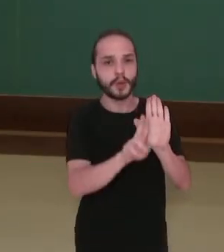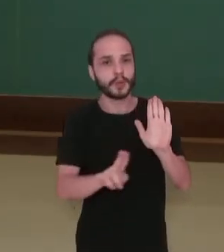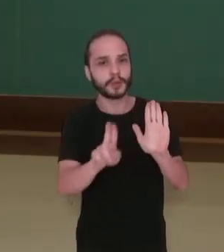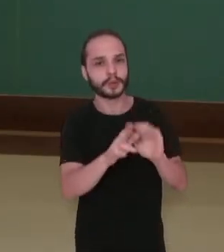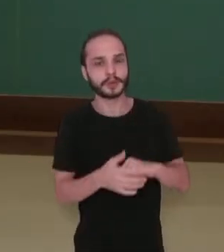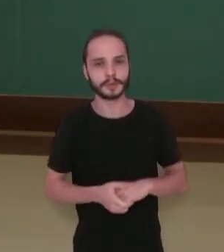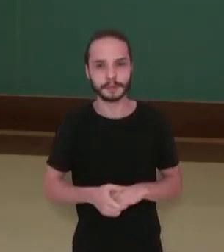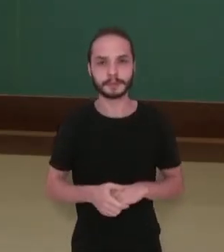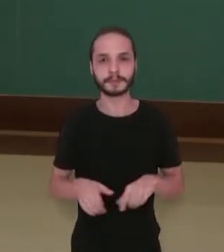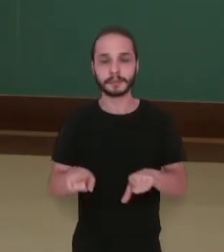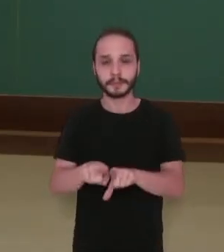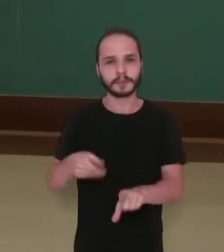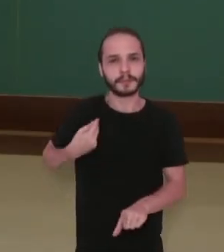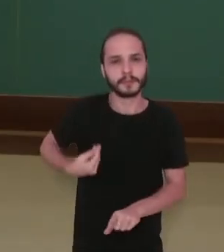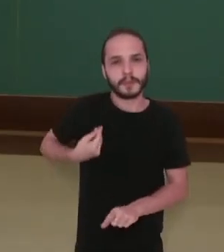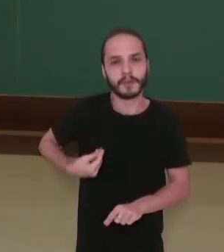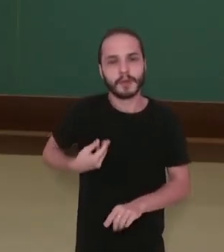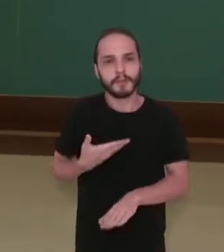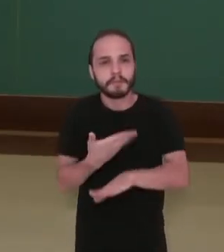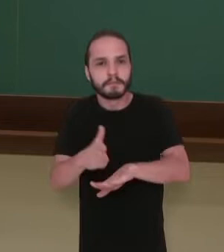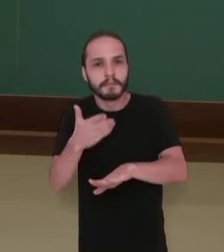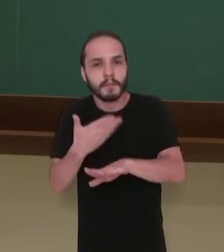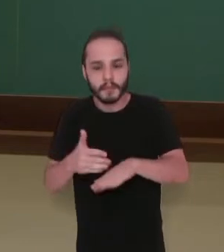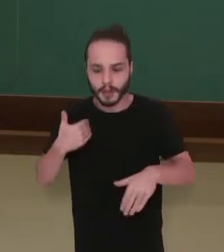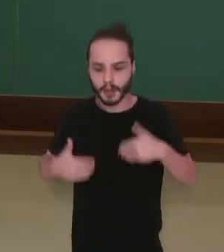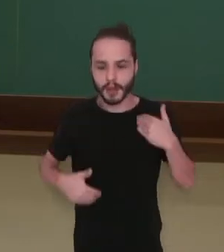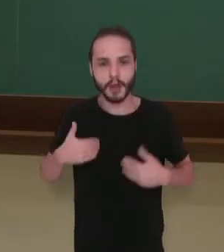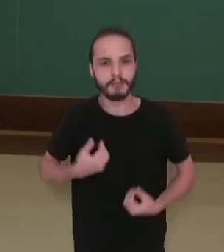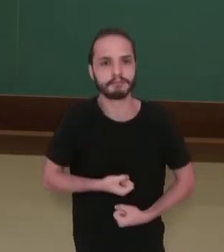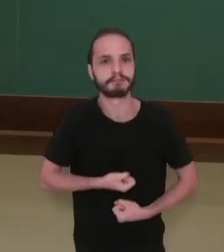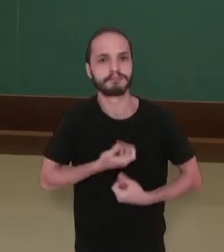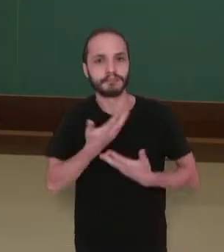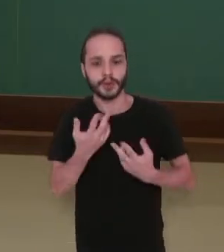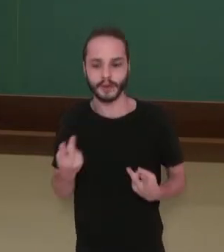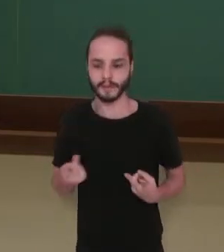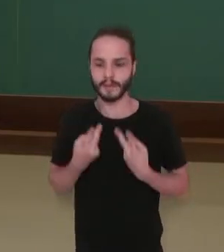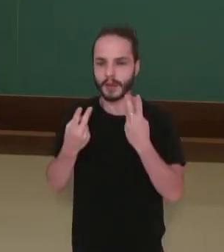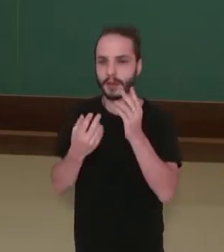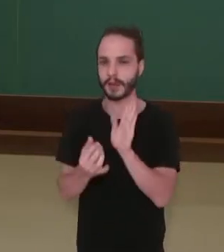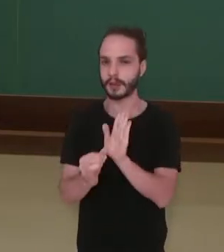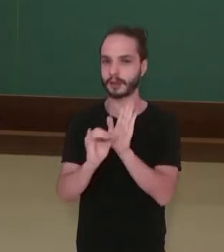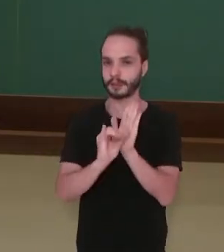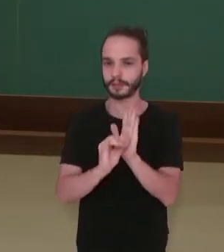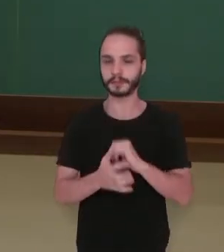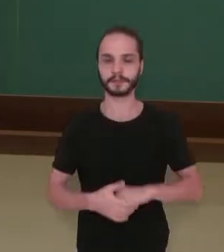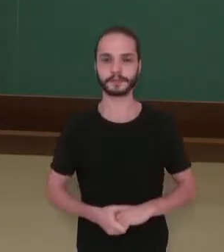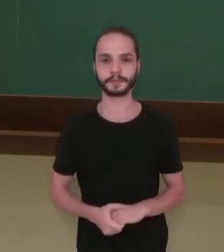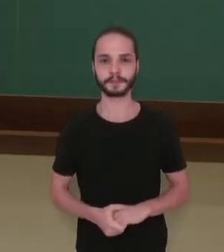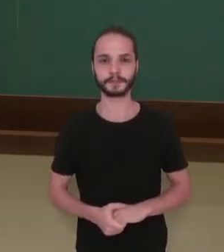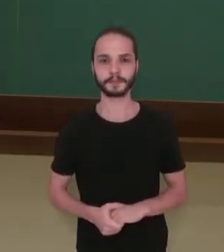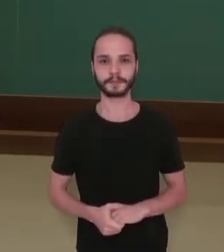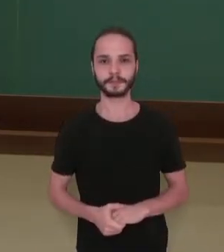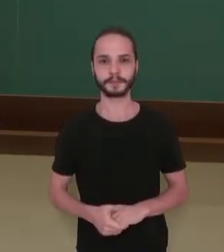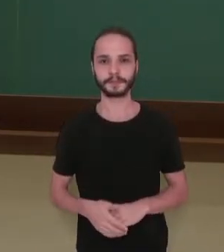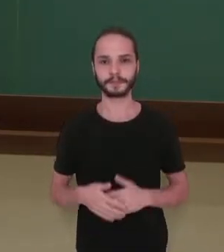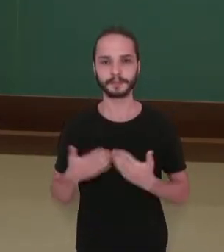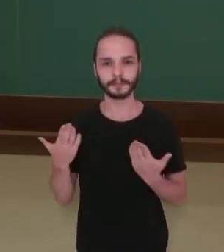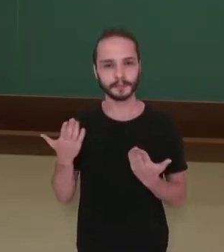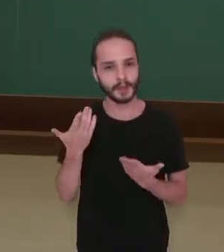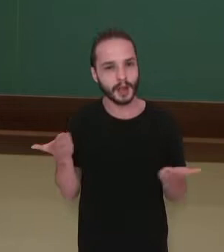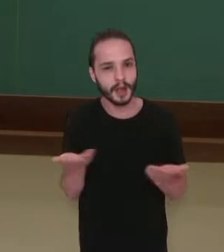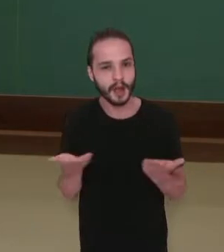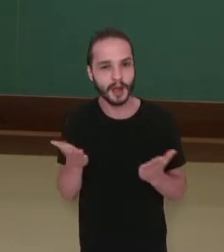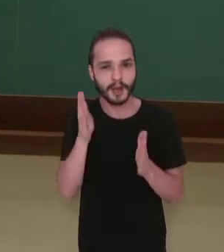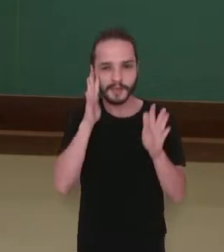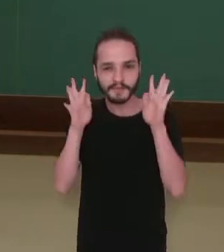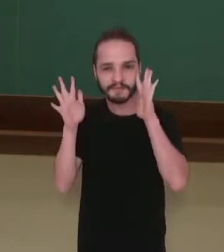Vivenciar práticas corporais como forma de expressão de valores e identidades. Que tal refletir um